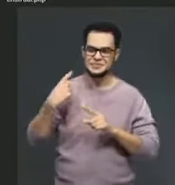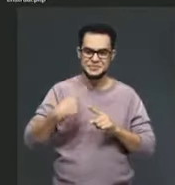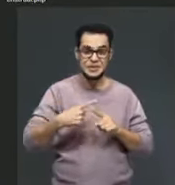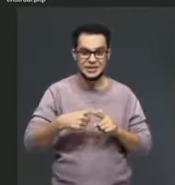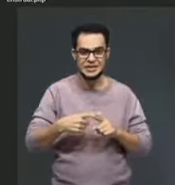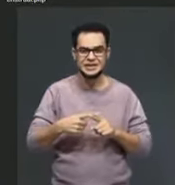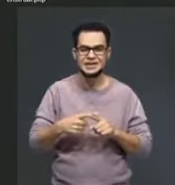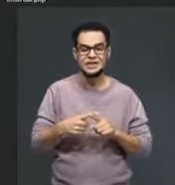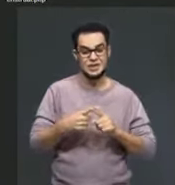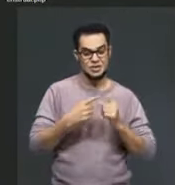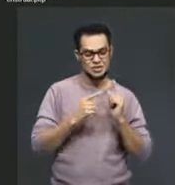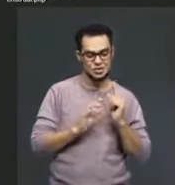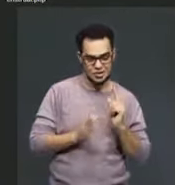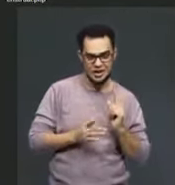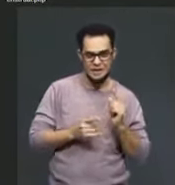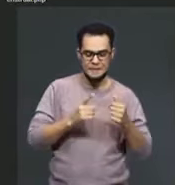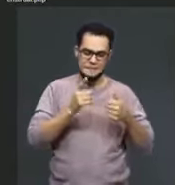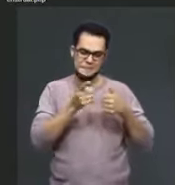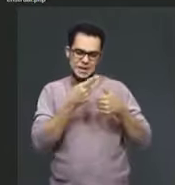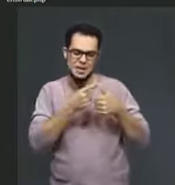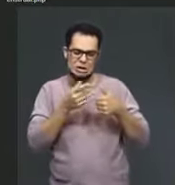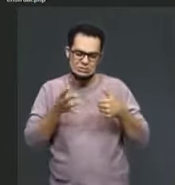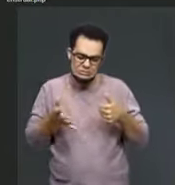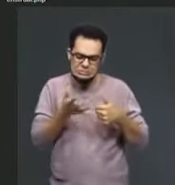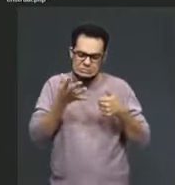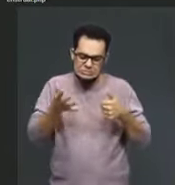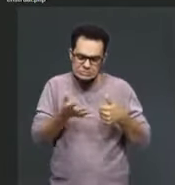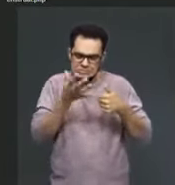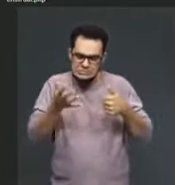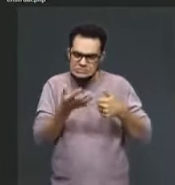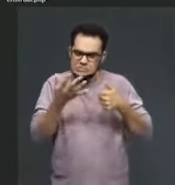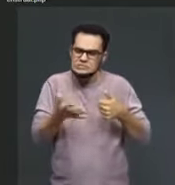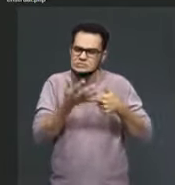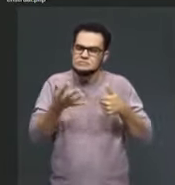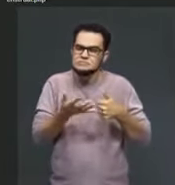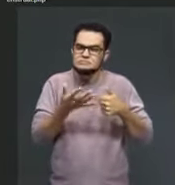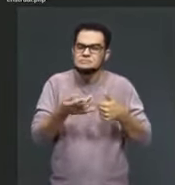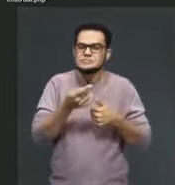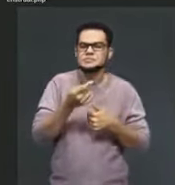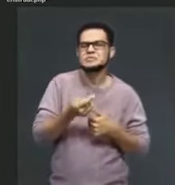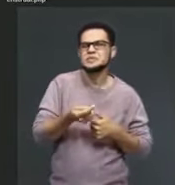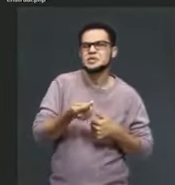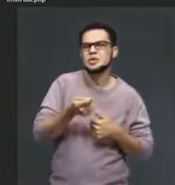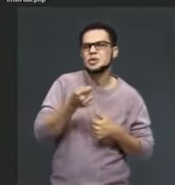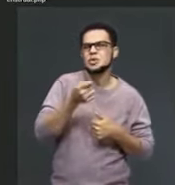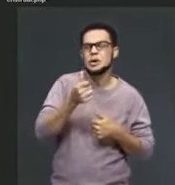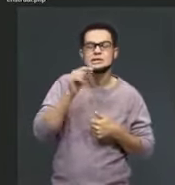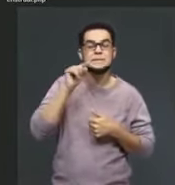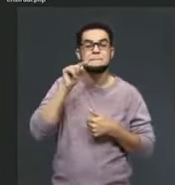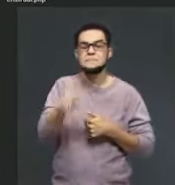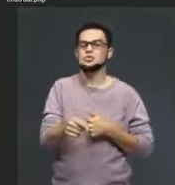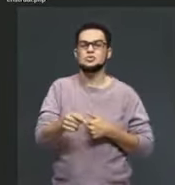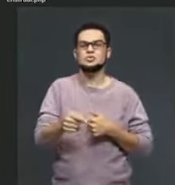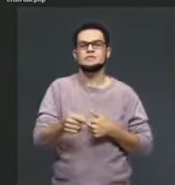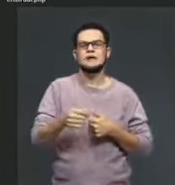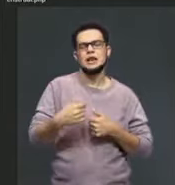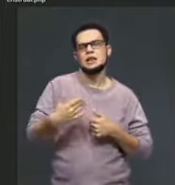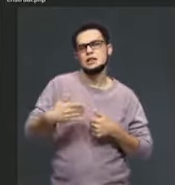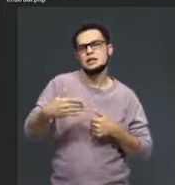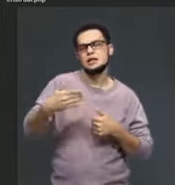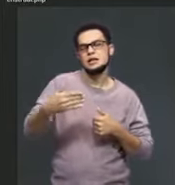hormônio folículo estimulante estimulou. Quase 1000 folículos vão começar a desenvolver, mas só um que